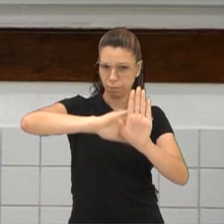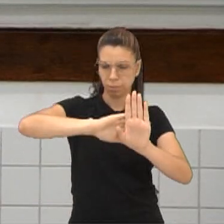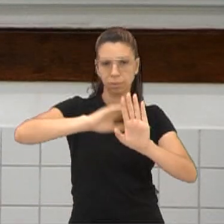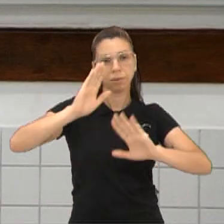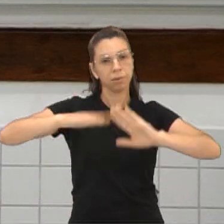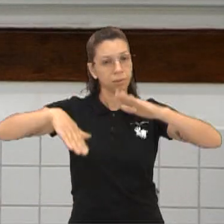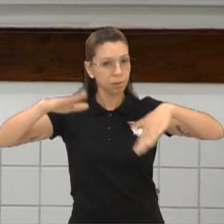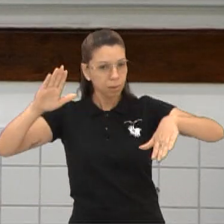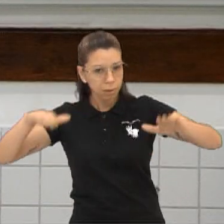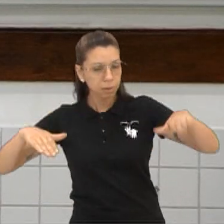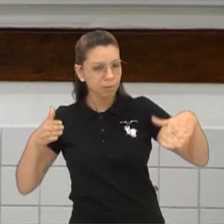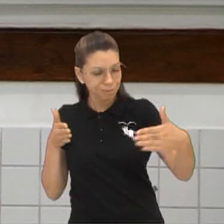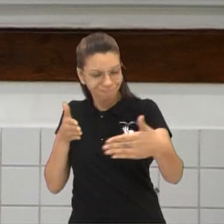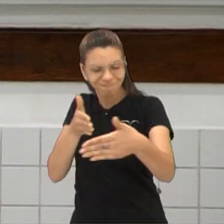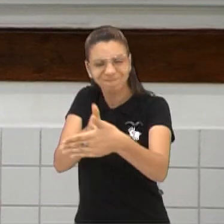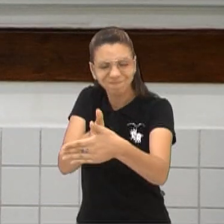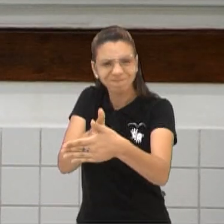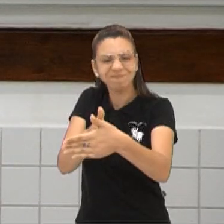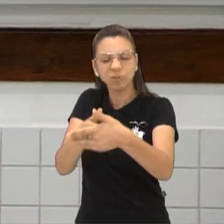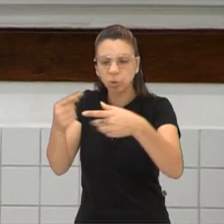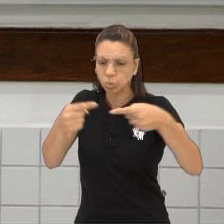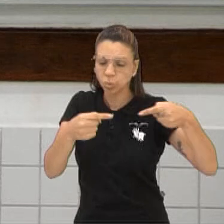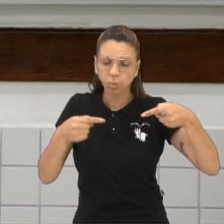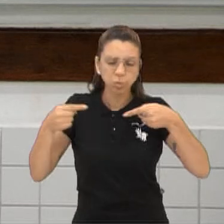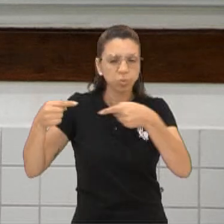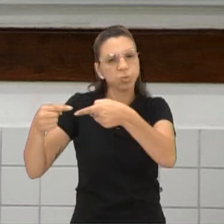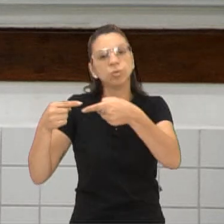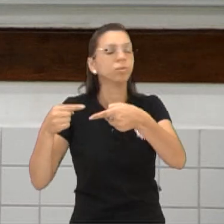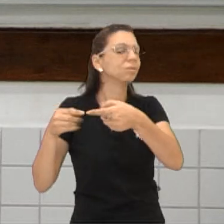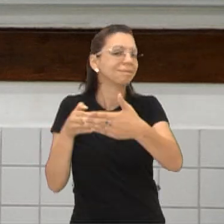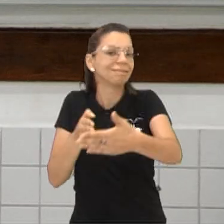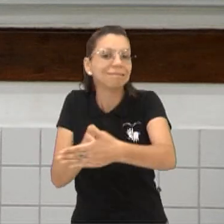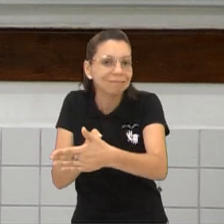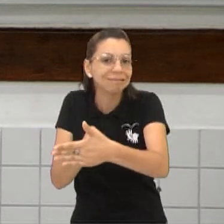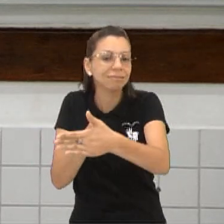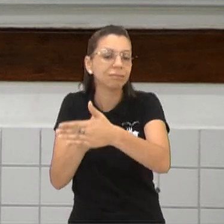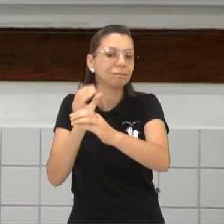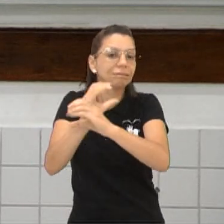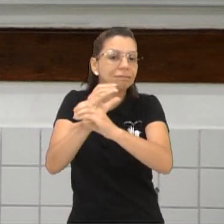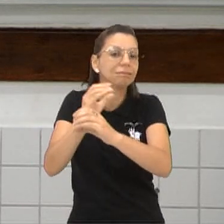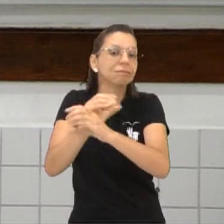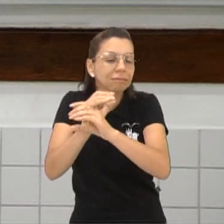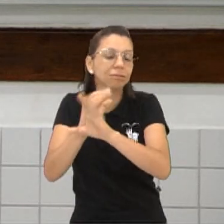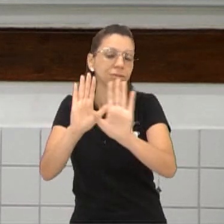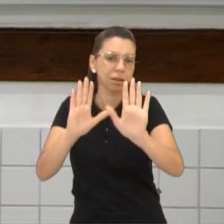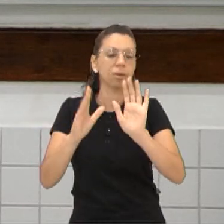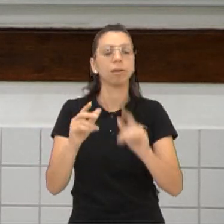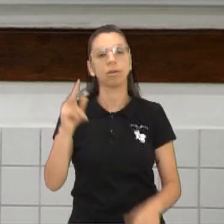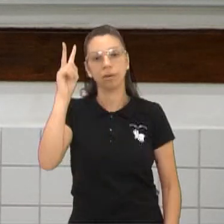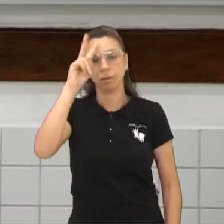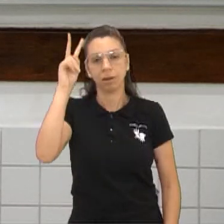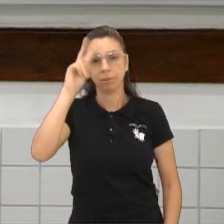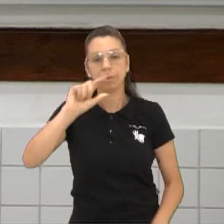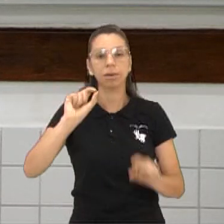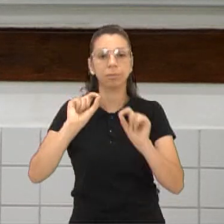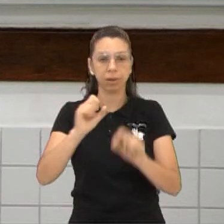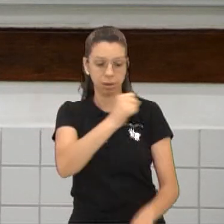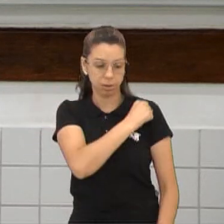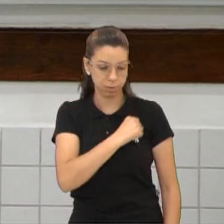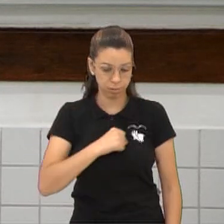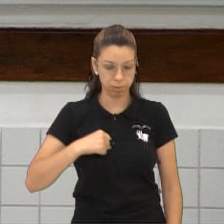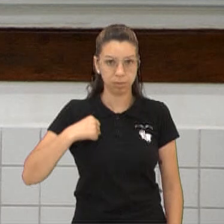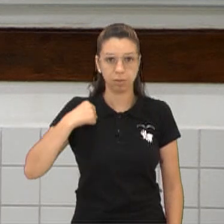muitas vezes trava o debate, trava o discurso? Então, lembremos lá de Sócrates, com a ideia